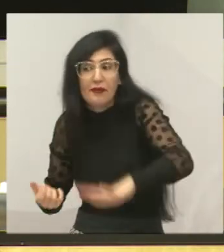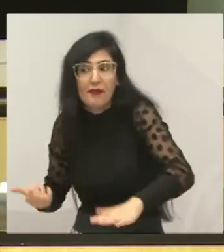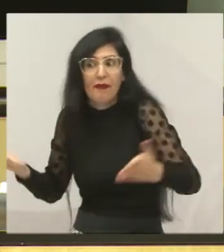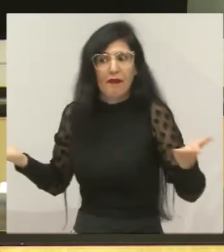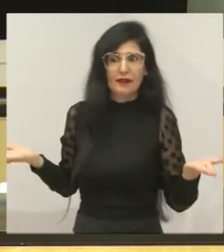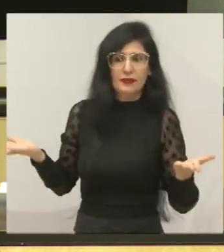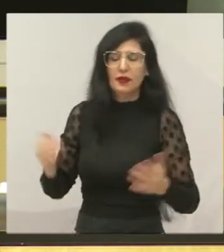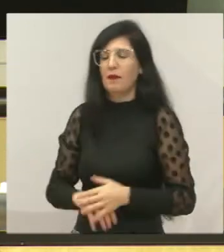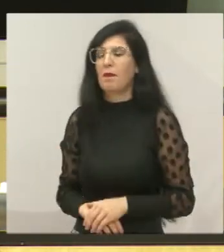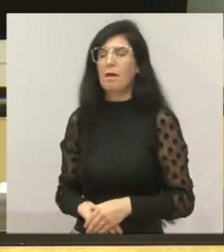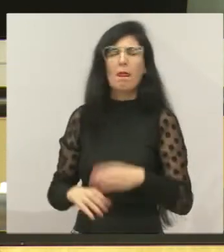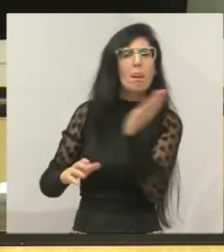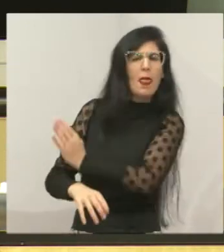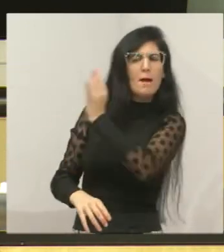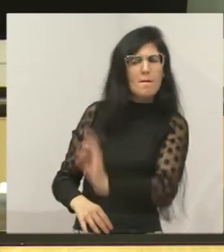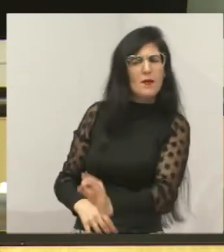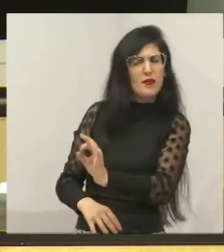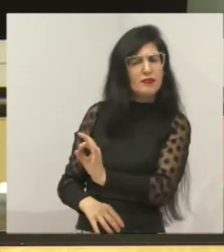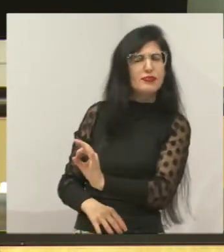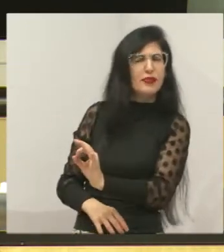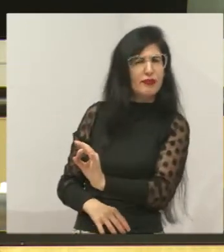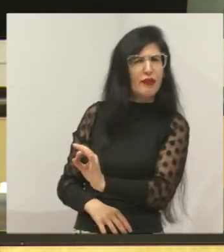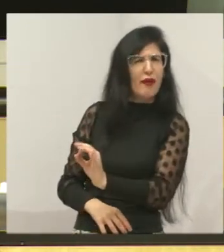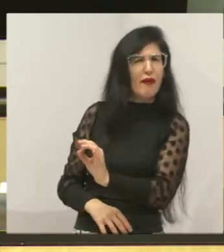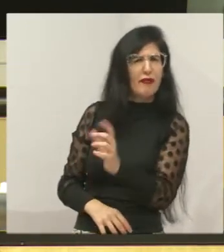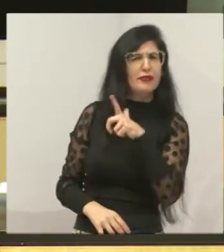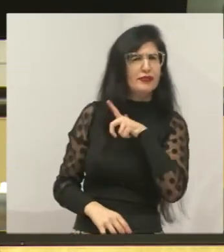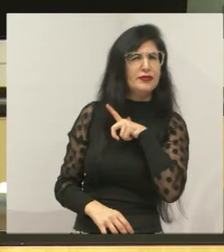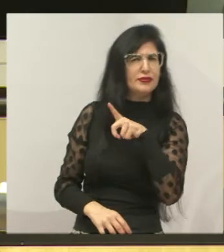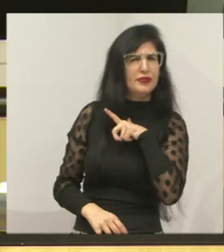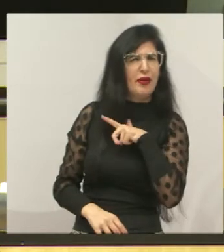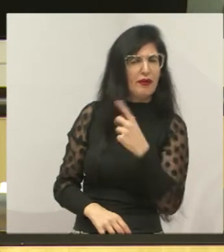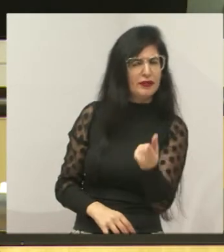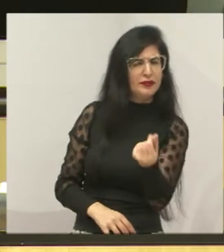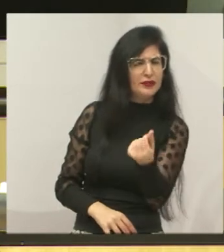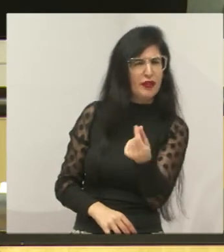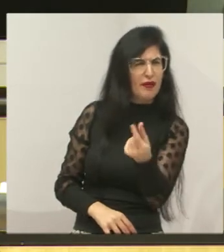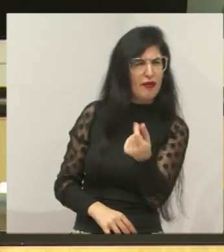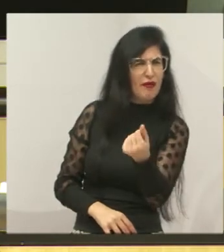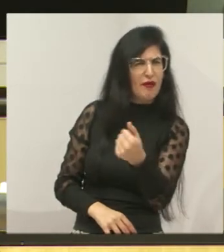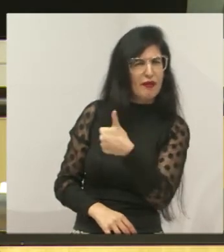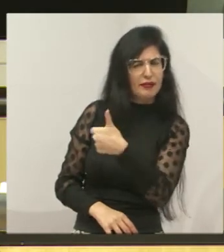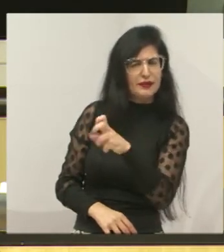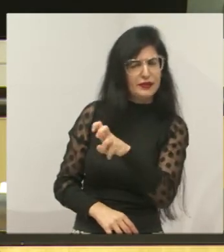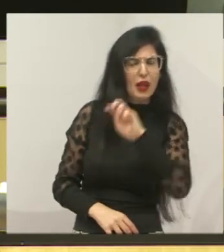uma porcentagem da reserva de contingência, verba de